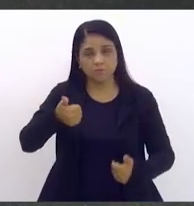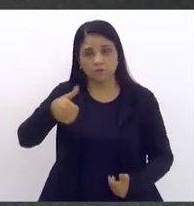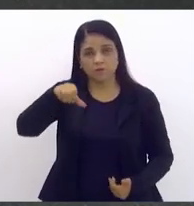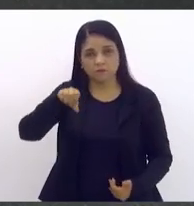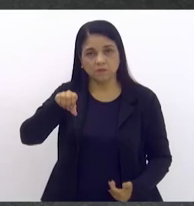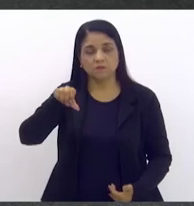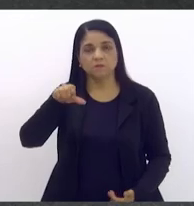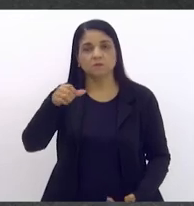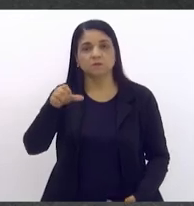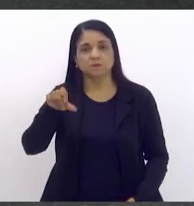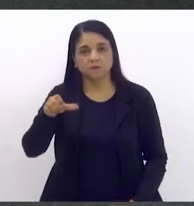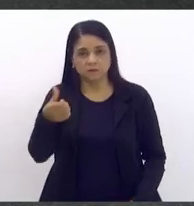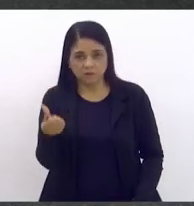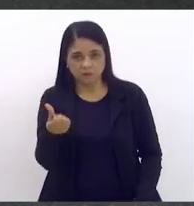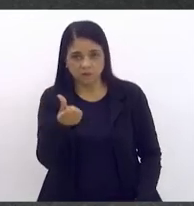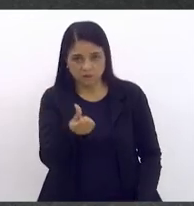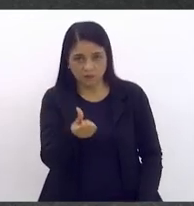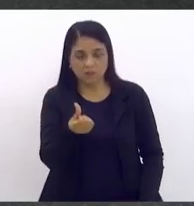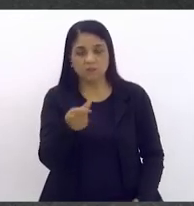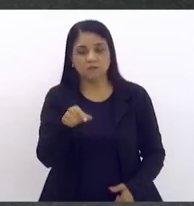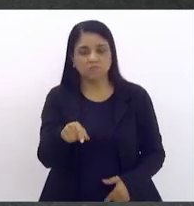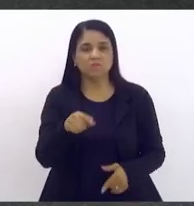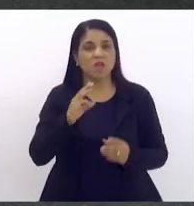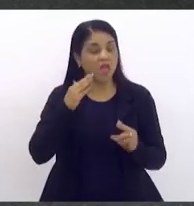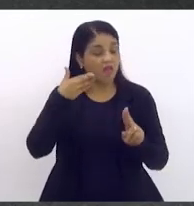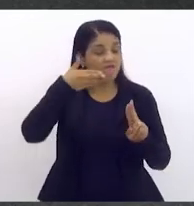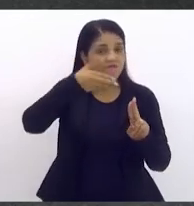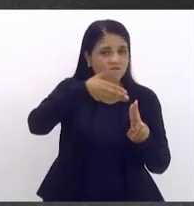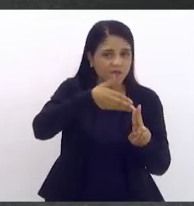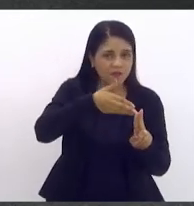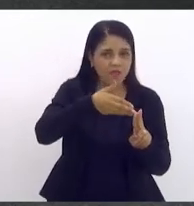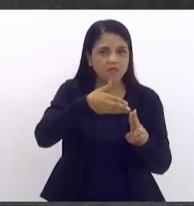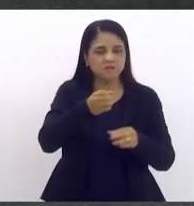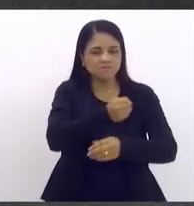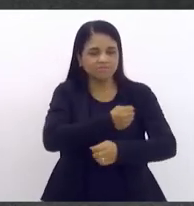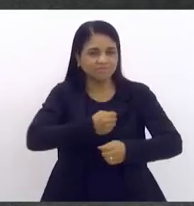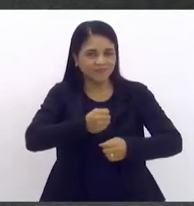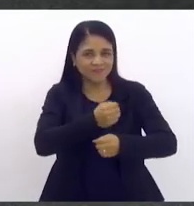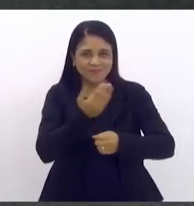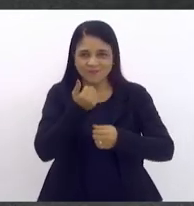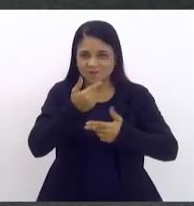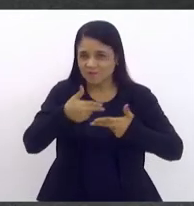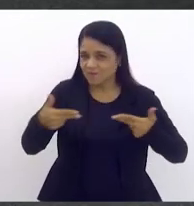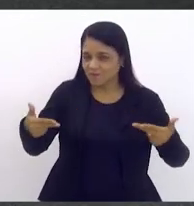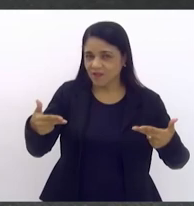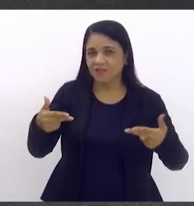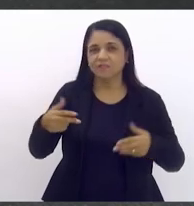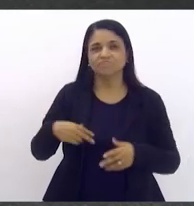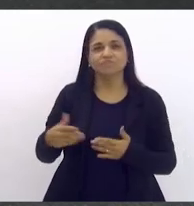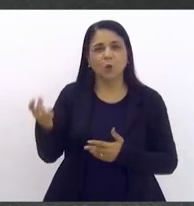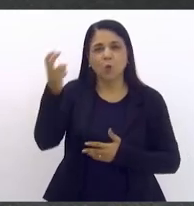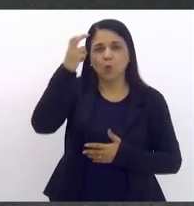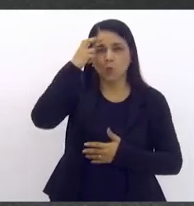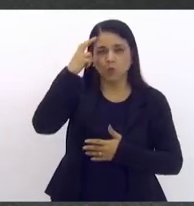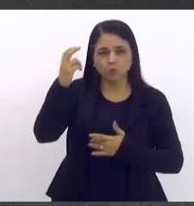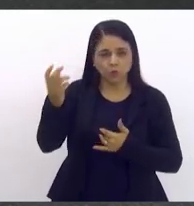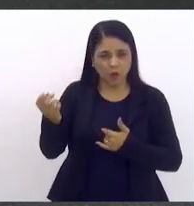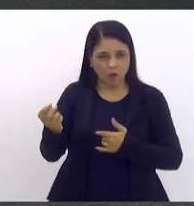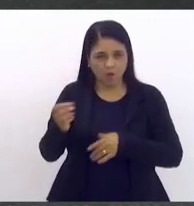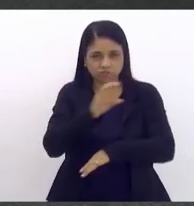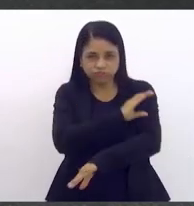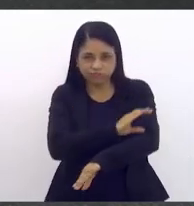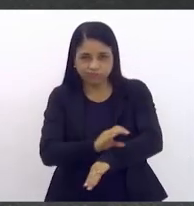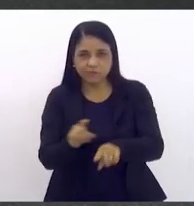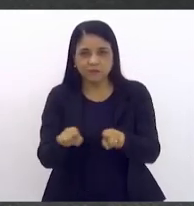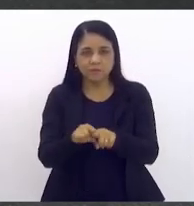mercado histórico, uma referência gastronômica, cultural da cidade de Niterói. E a atual gestão da